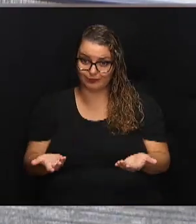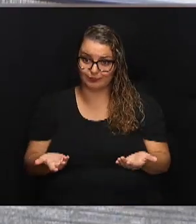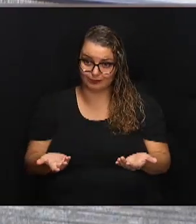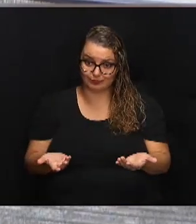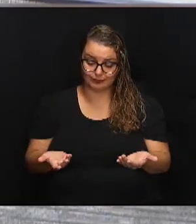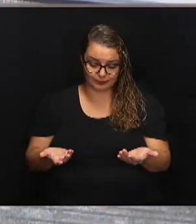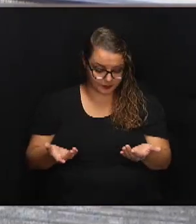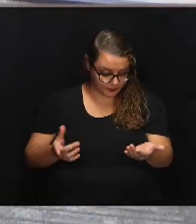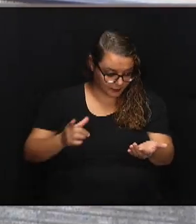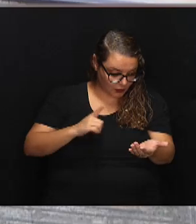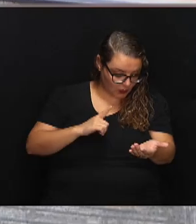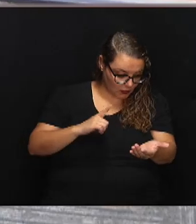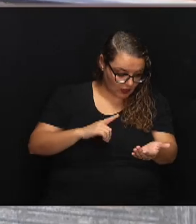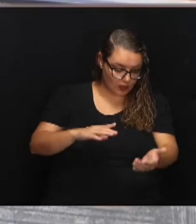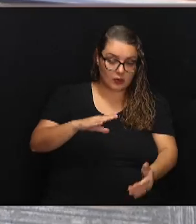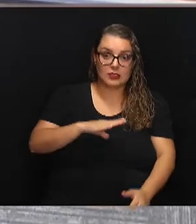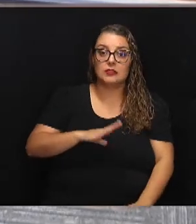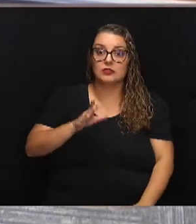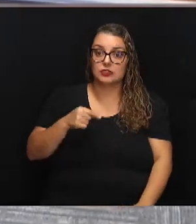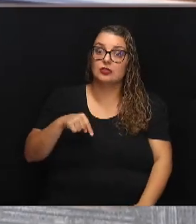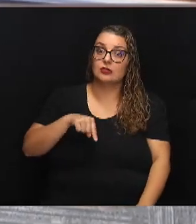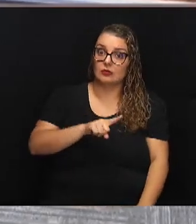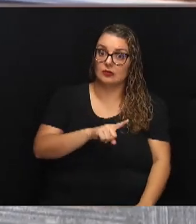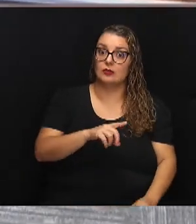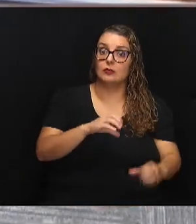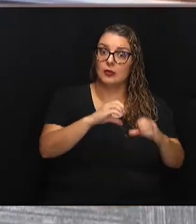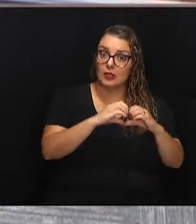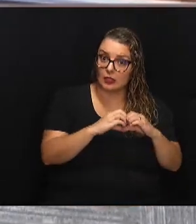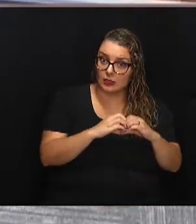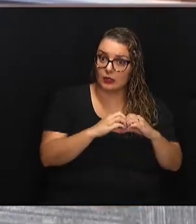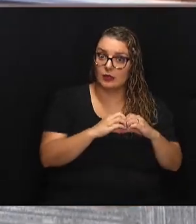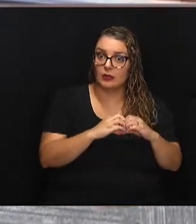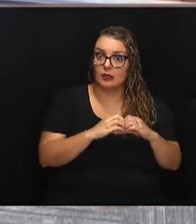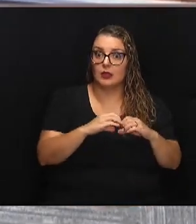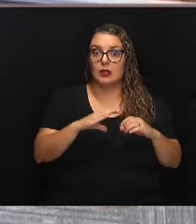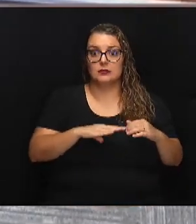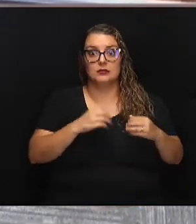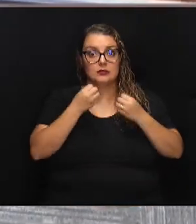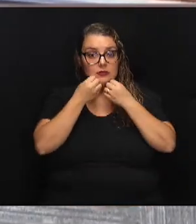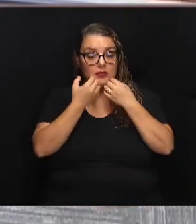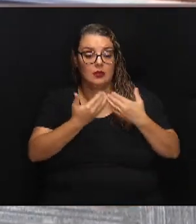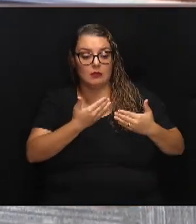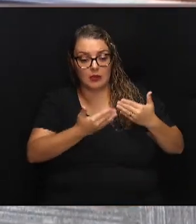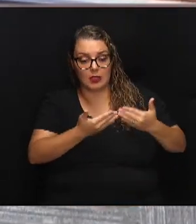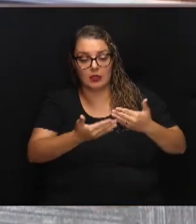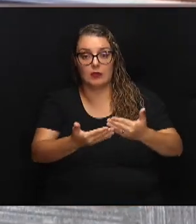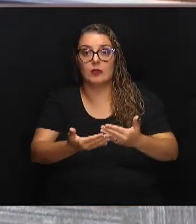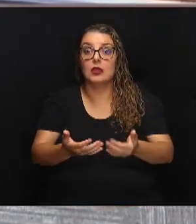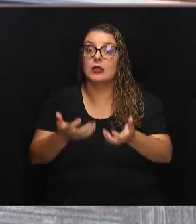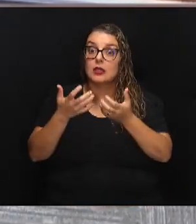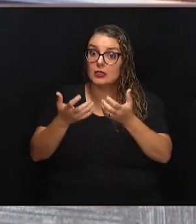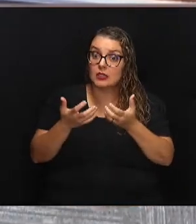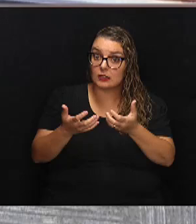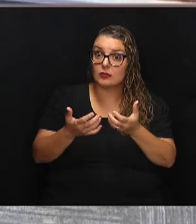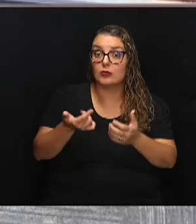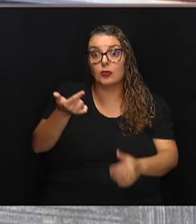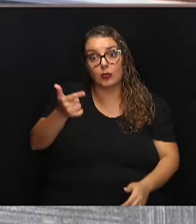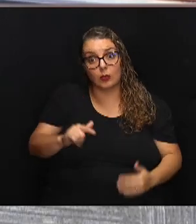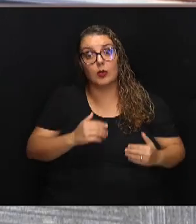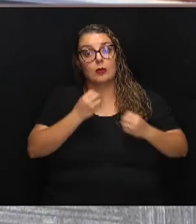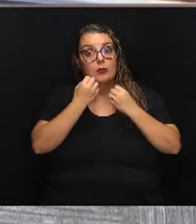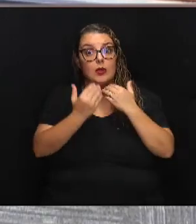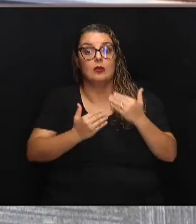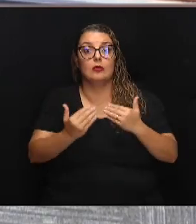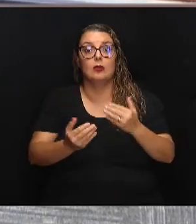teve cidades que a gente já foi e pelo amor. A cidade vinha muito bem e eles queriam continuar. Como é